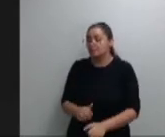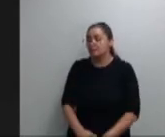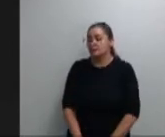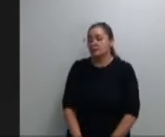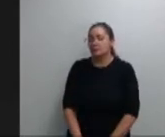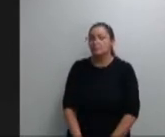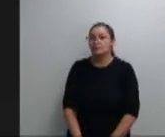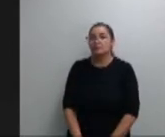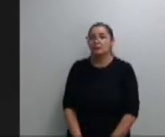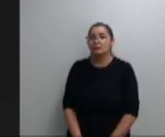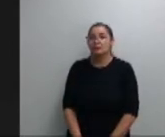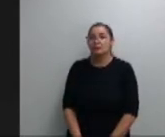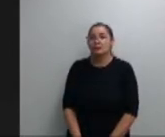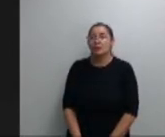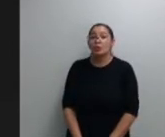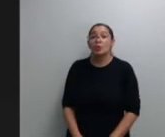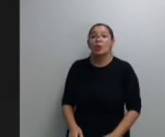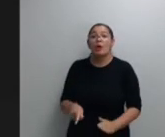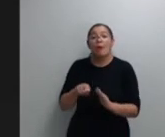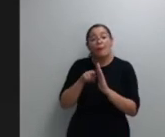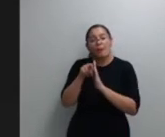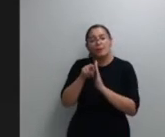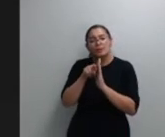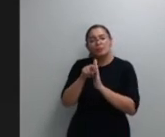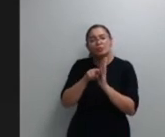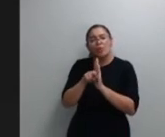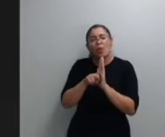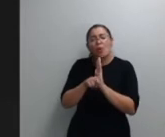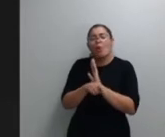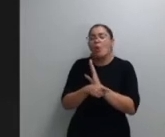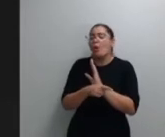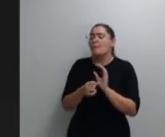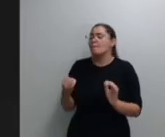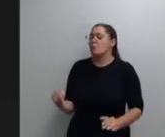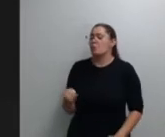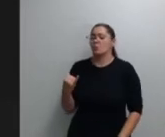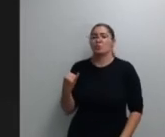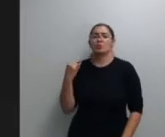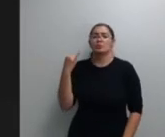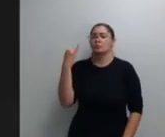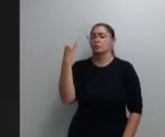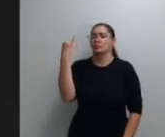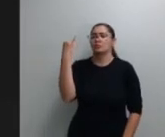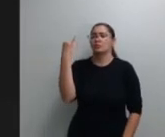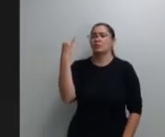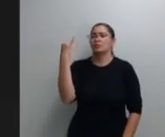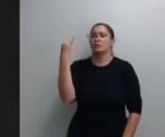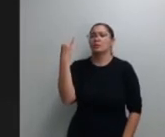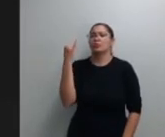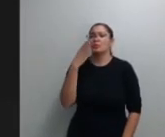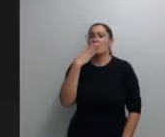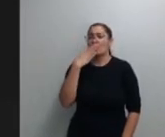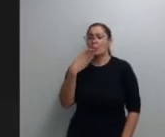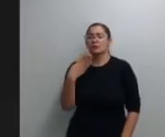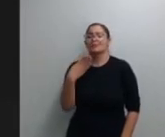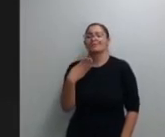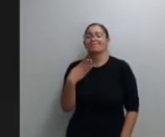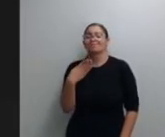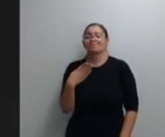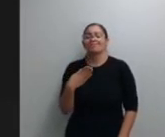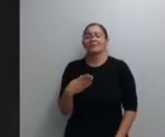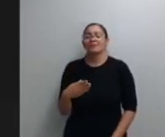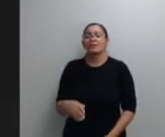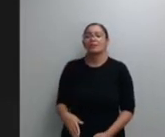que o exame que estou fazendo é muito é importantíssimo ministro Napoleão que o senhor peça a vista porque é um caso que